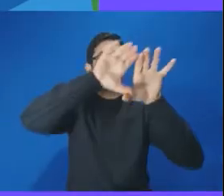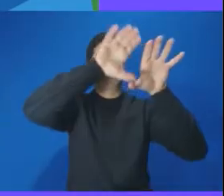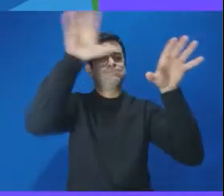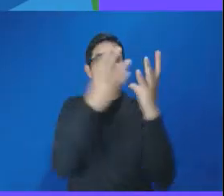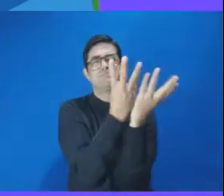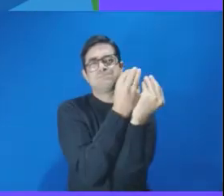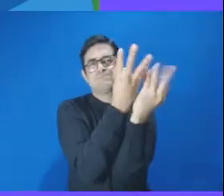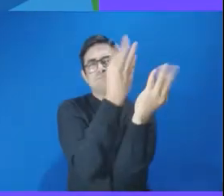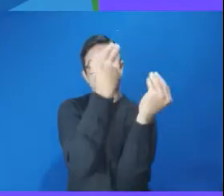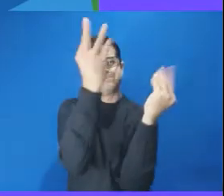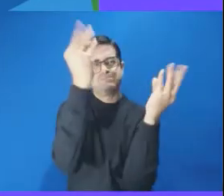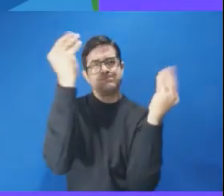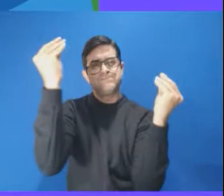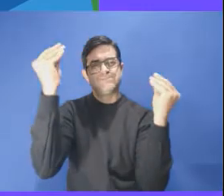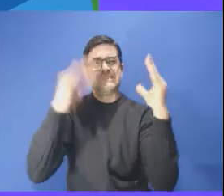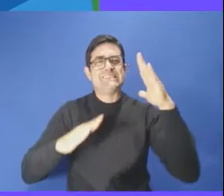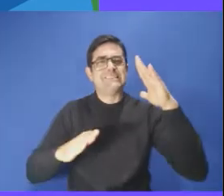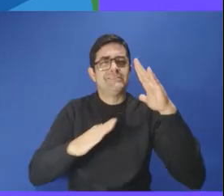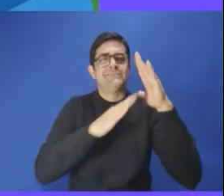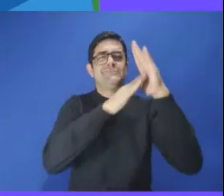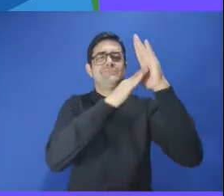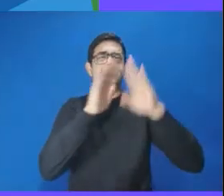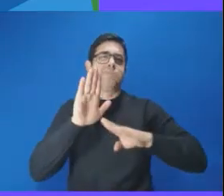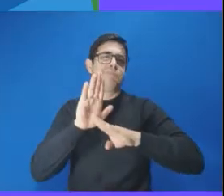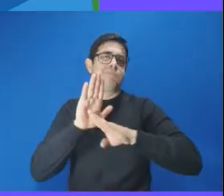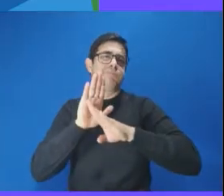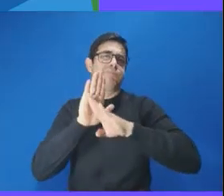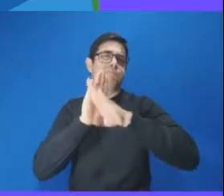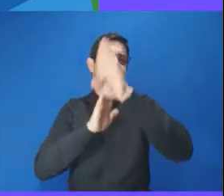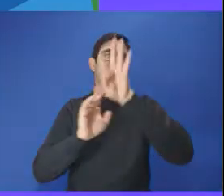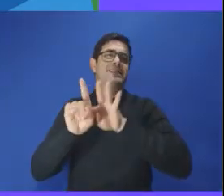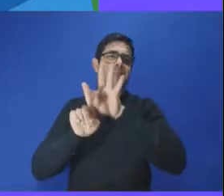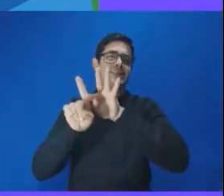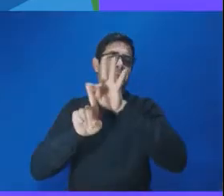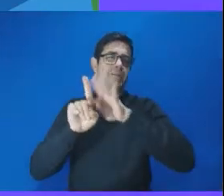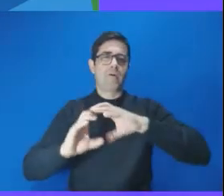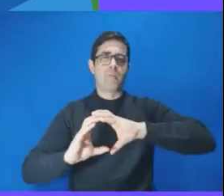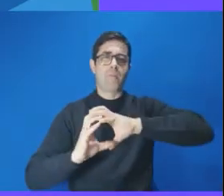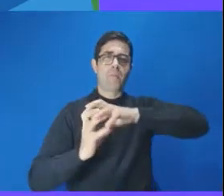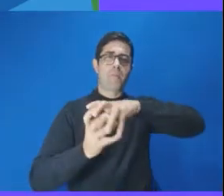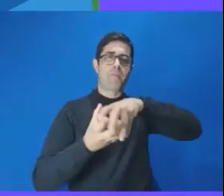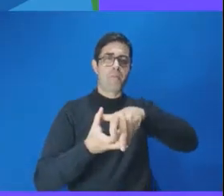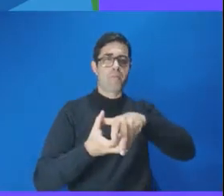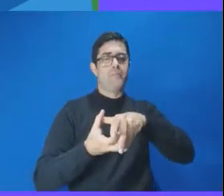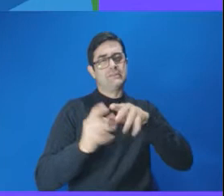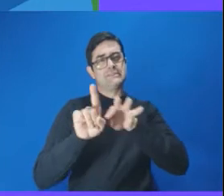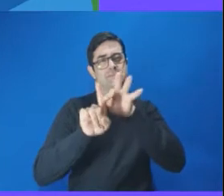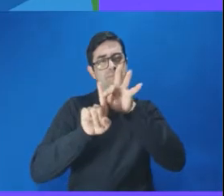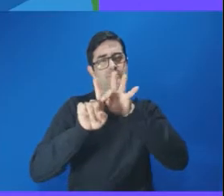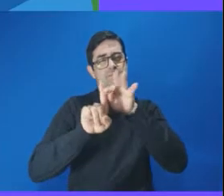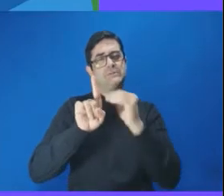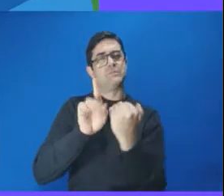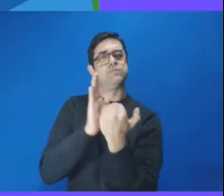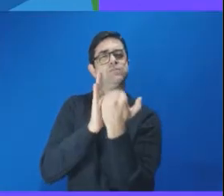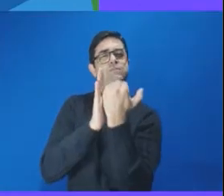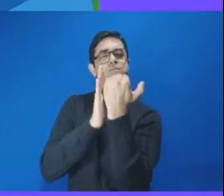um aumento desse efeito estufa e, portanto, um aumento da temperatura do planeta. E isso pode ter vários efeitos,